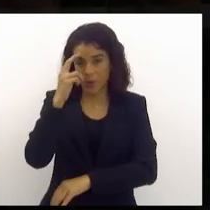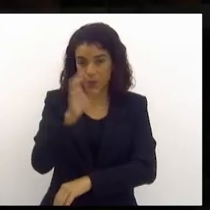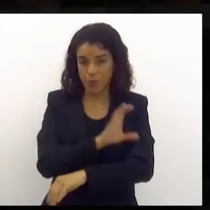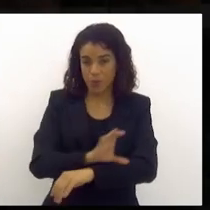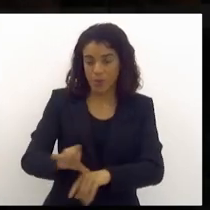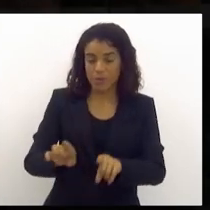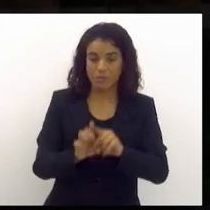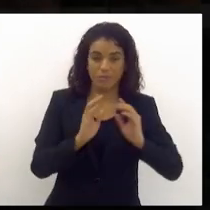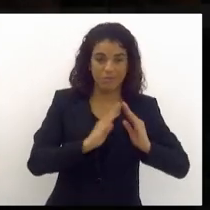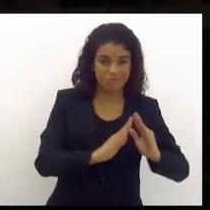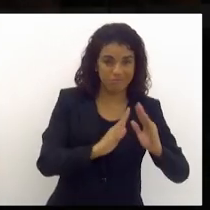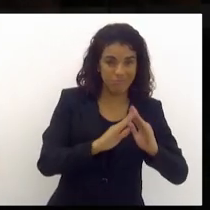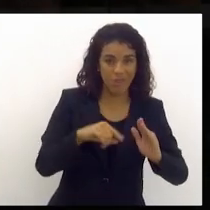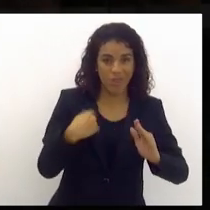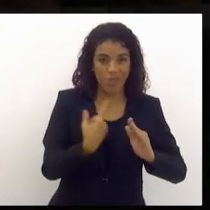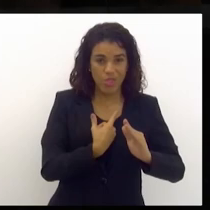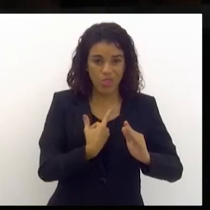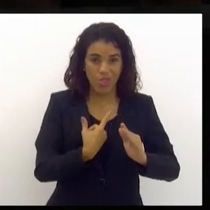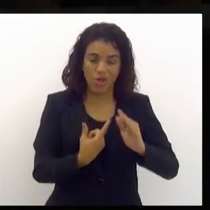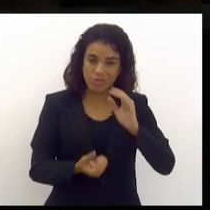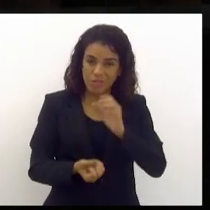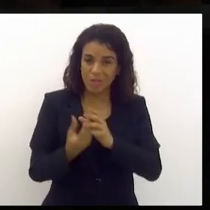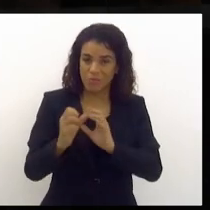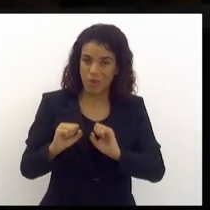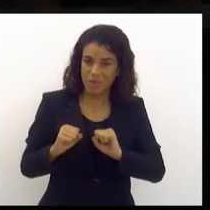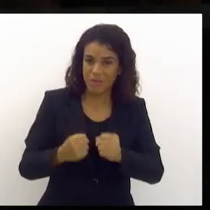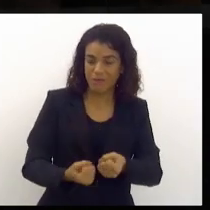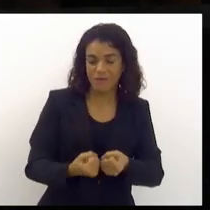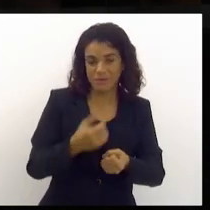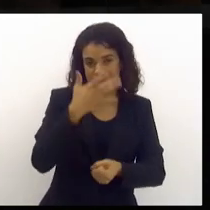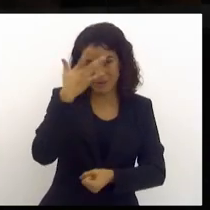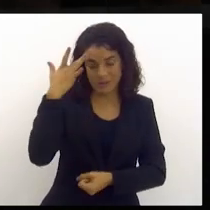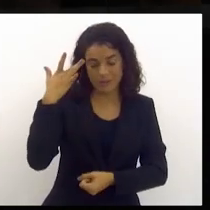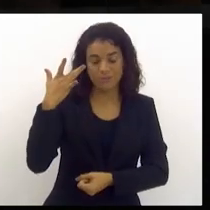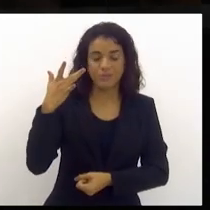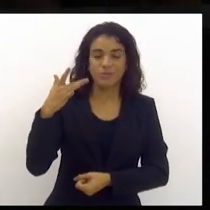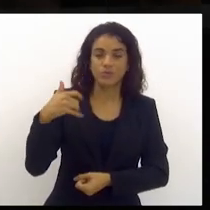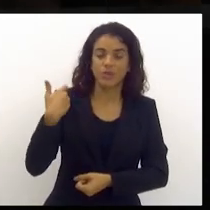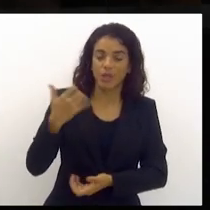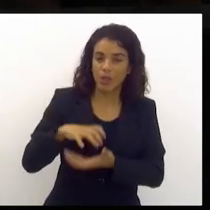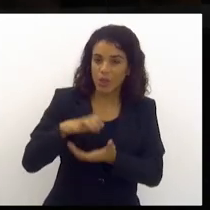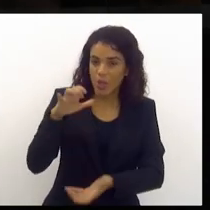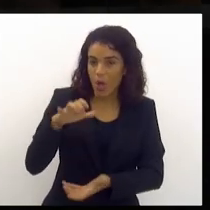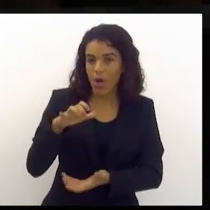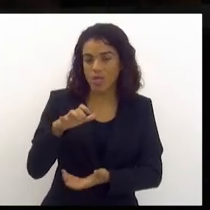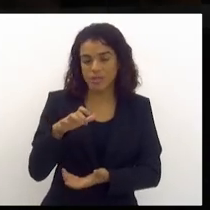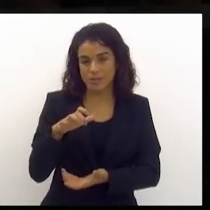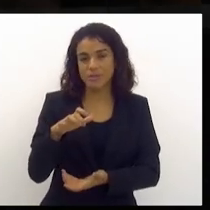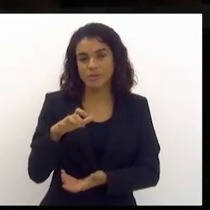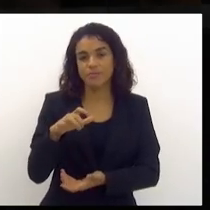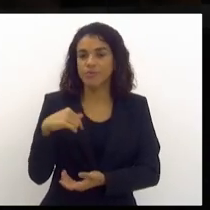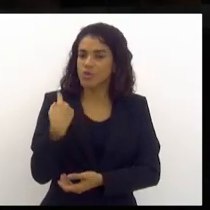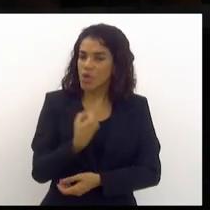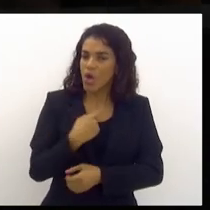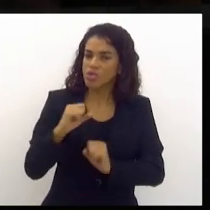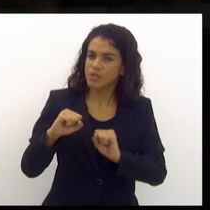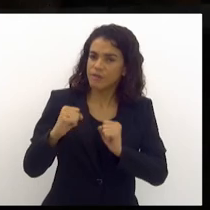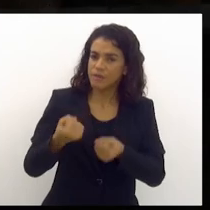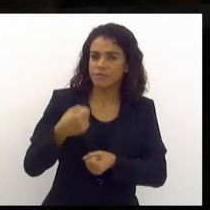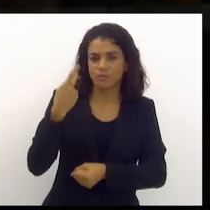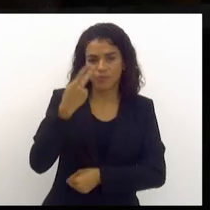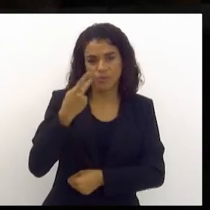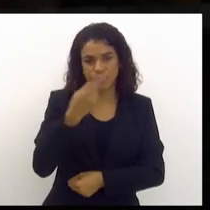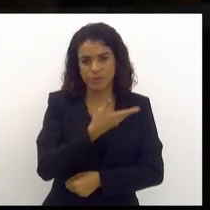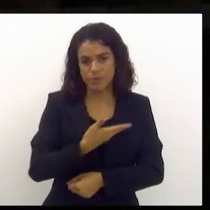a defesa da pessoa idosa e demais políticas sociais, nós estamos defendendo políticas